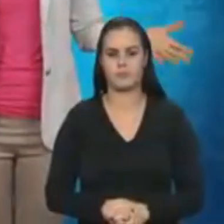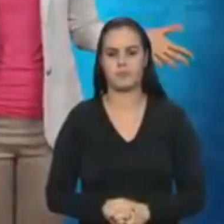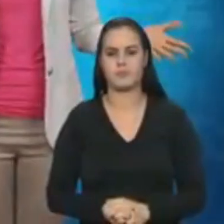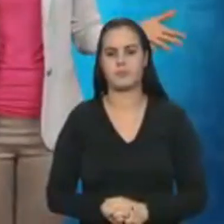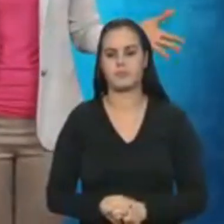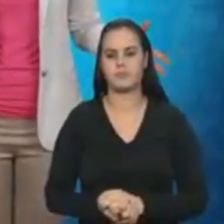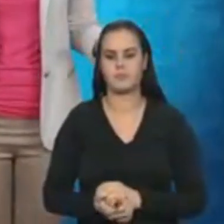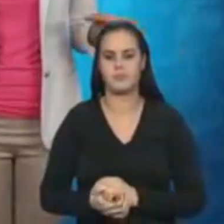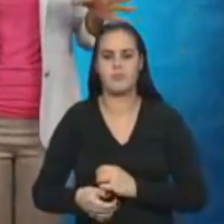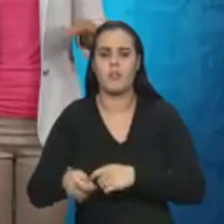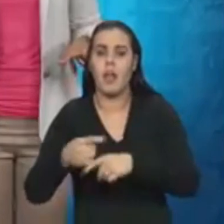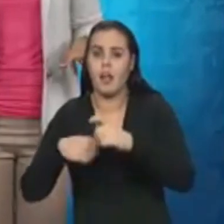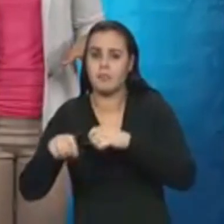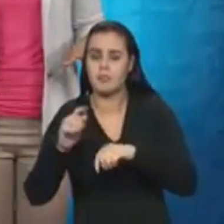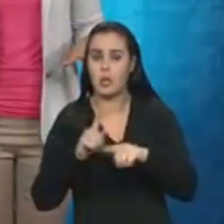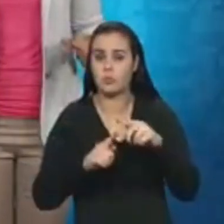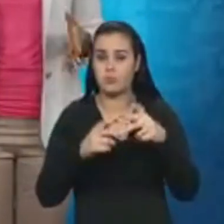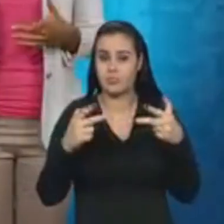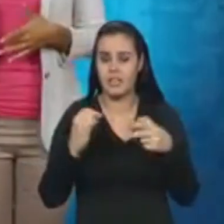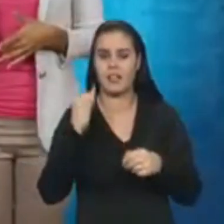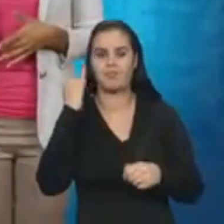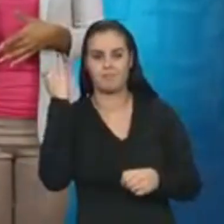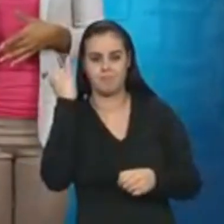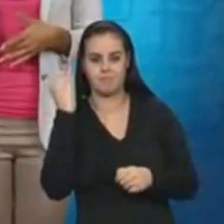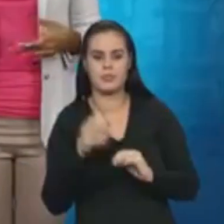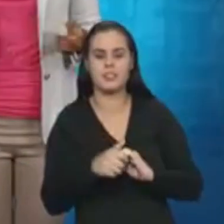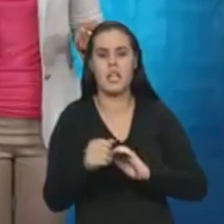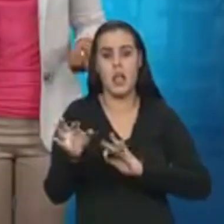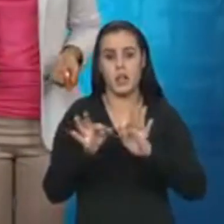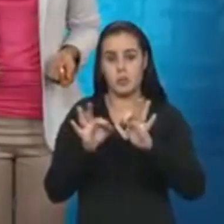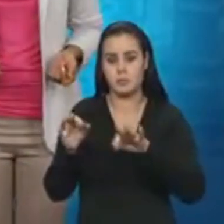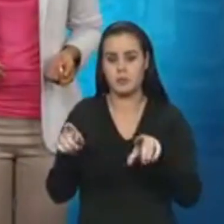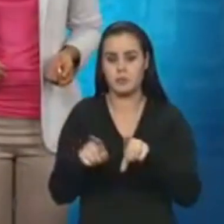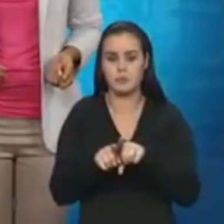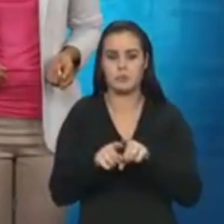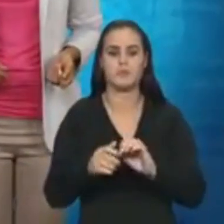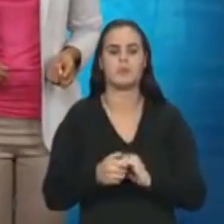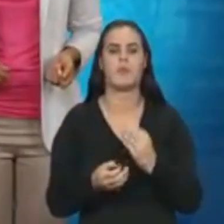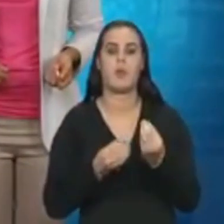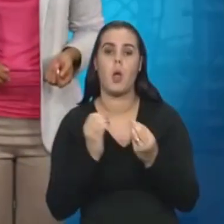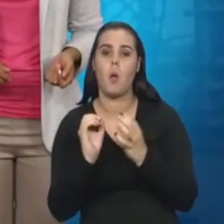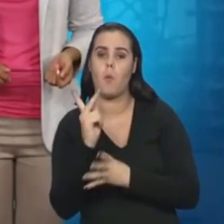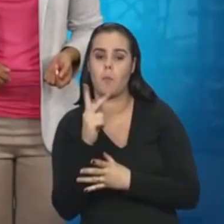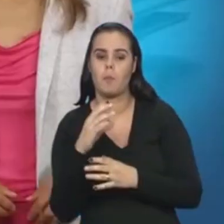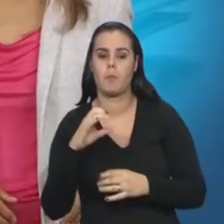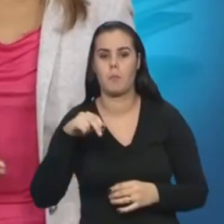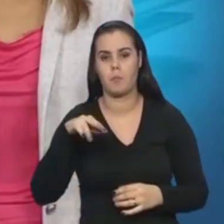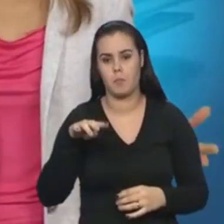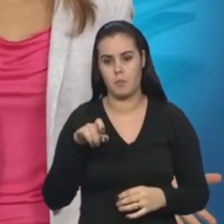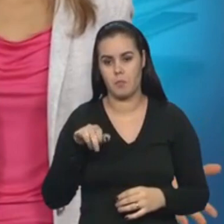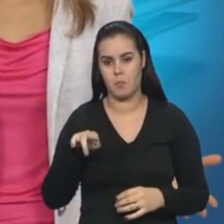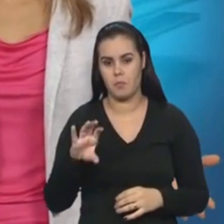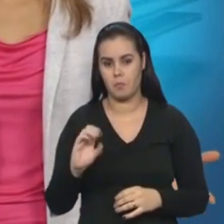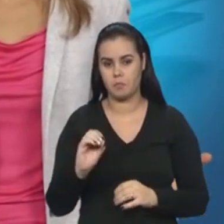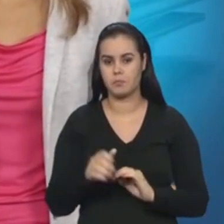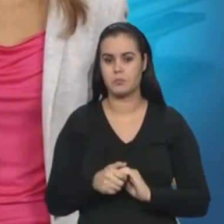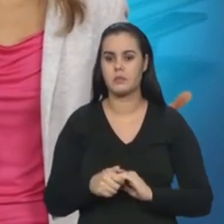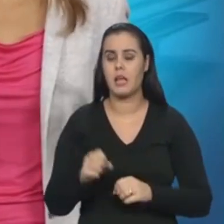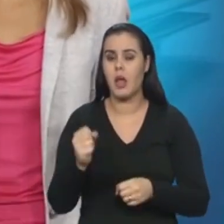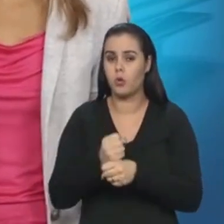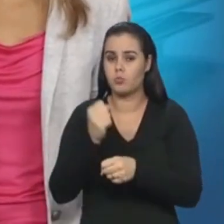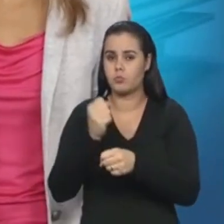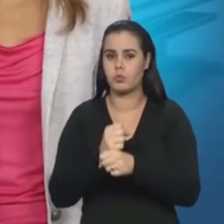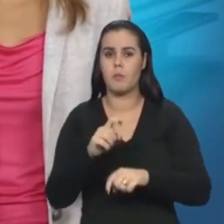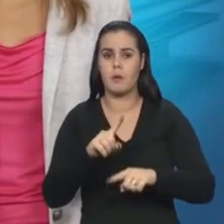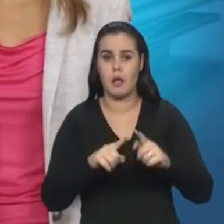A administração dos materiais é fundamental dentro do planejamento e do funcionamento de um canteiro de obras. Os materiais utilizados